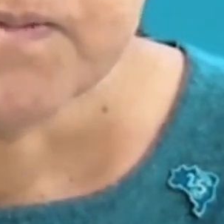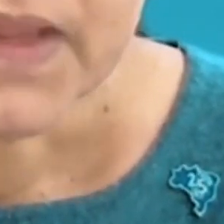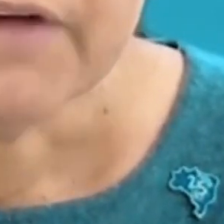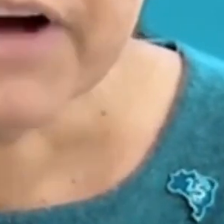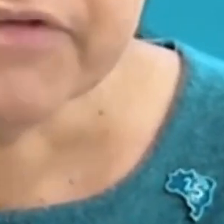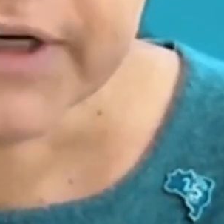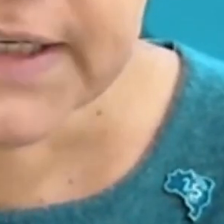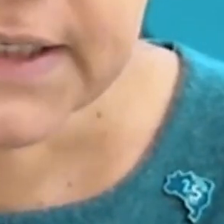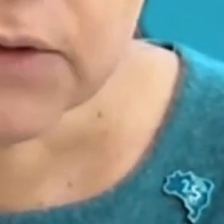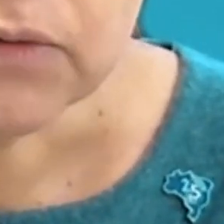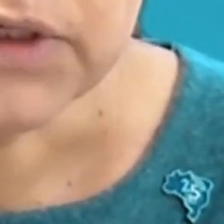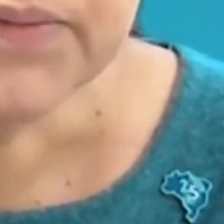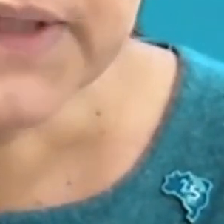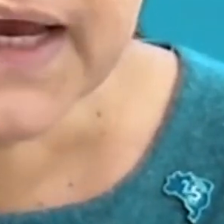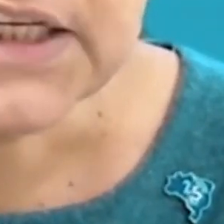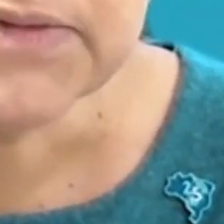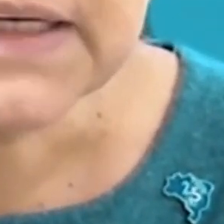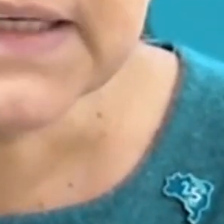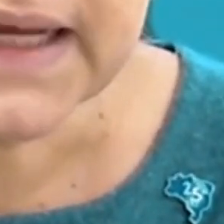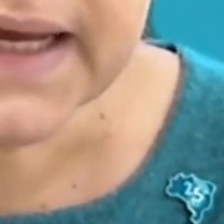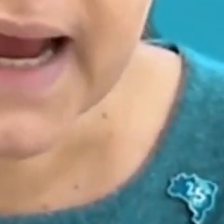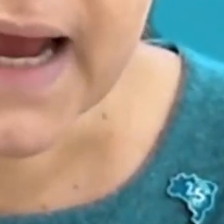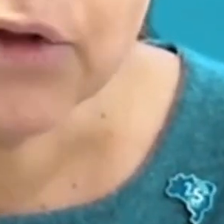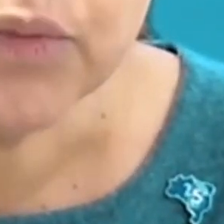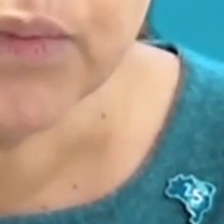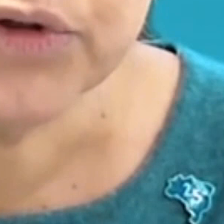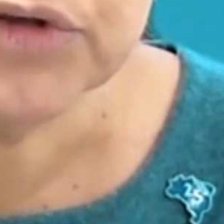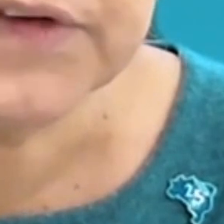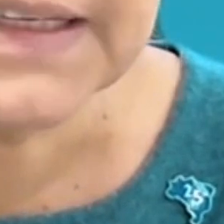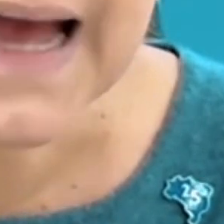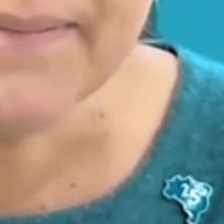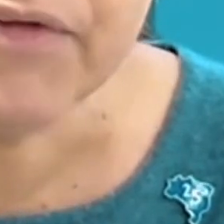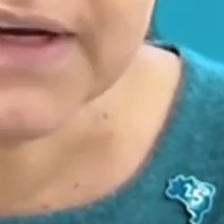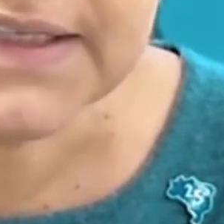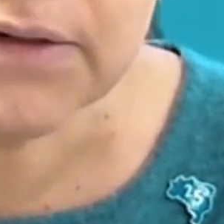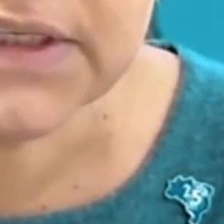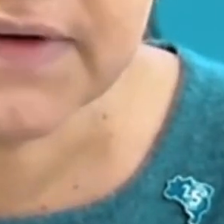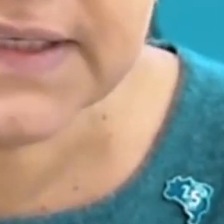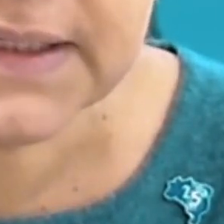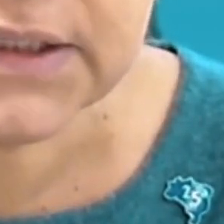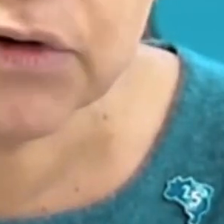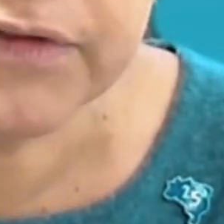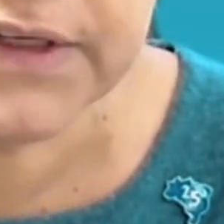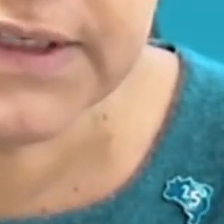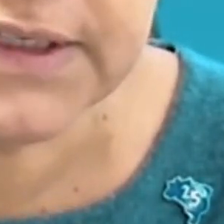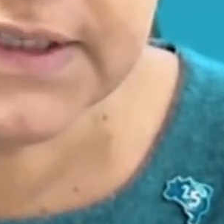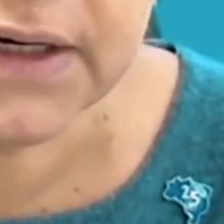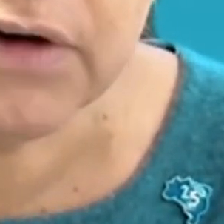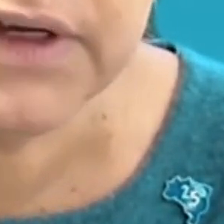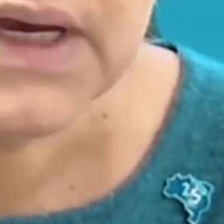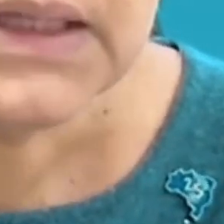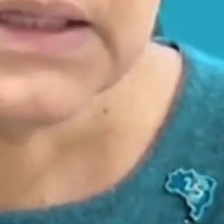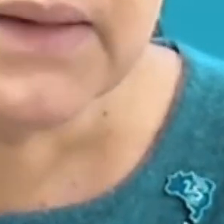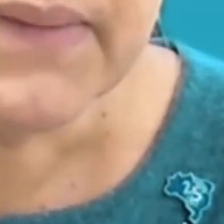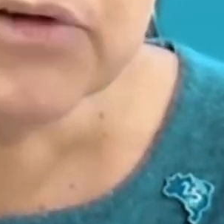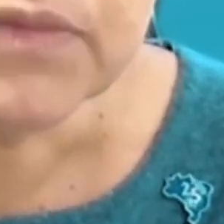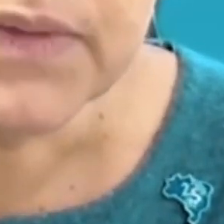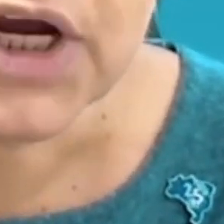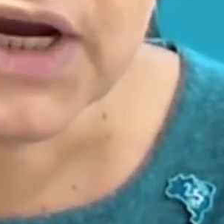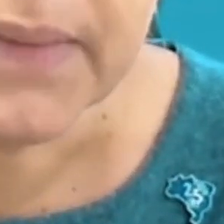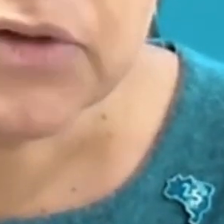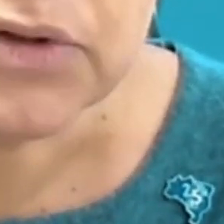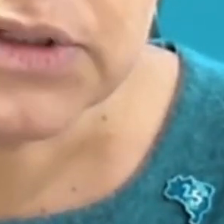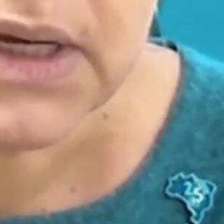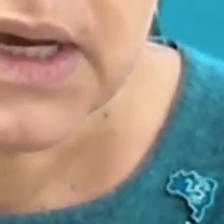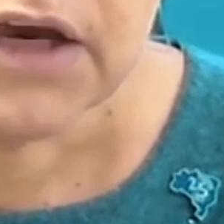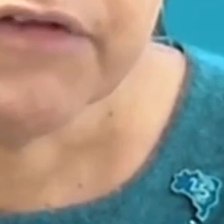informação favoreceu que pudéssemos acelerar do ponto de vista da aprovação das vacinas Covid-19, também